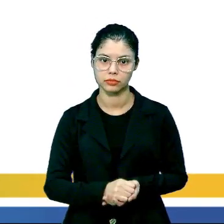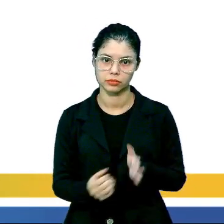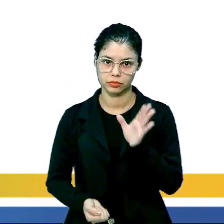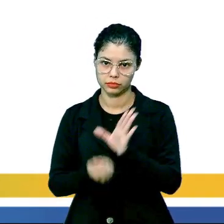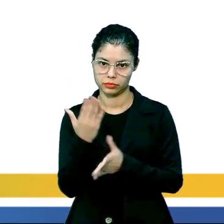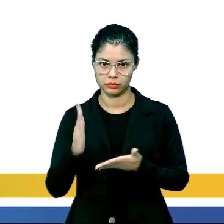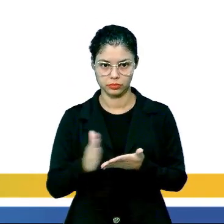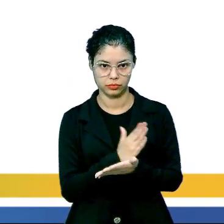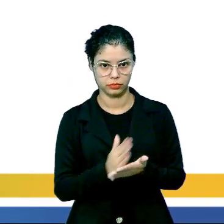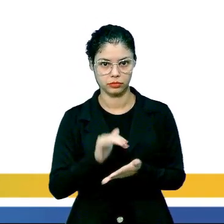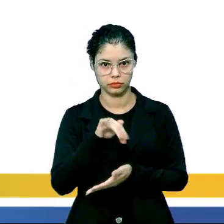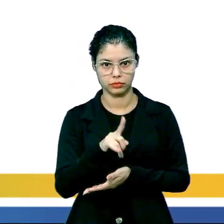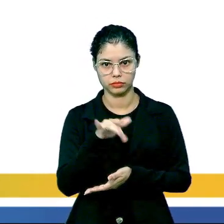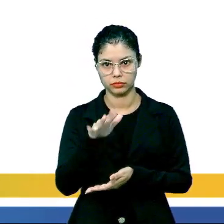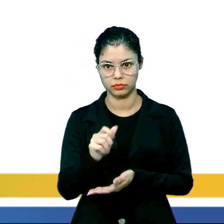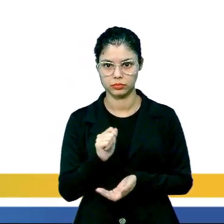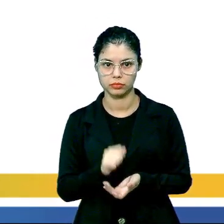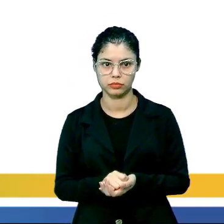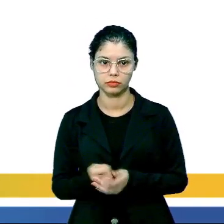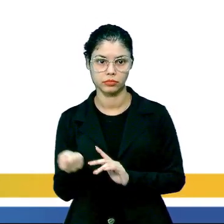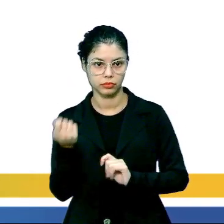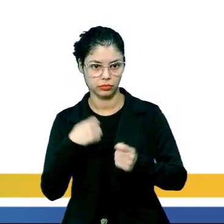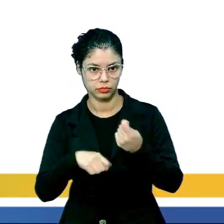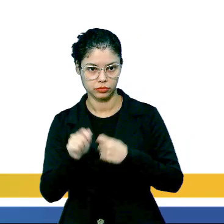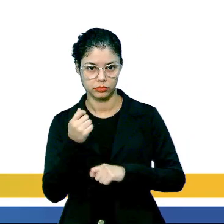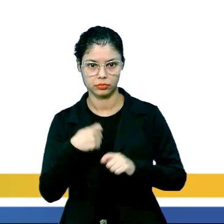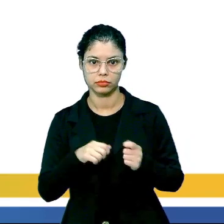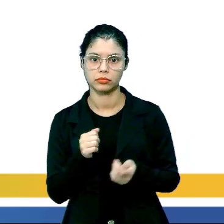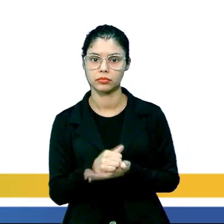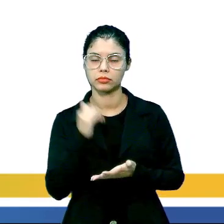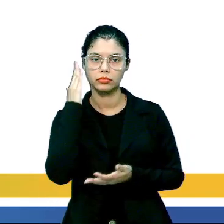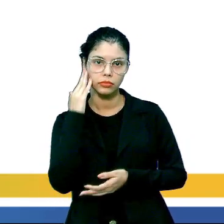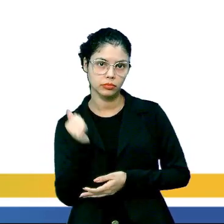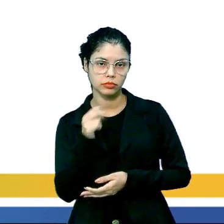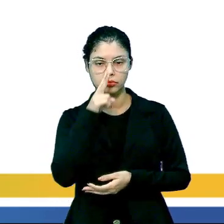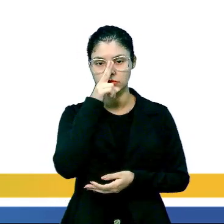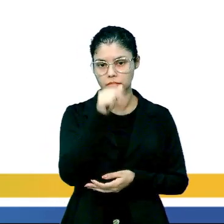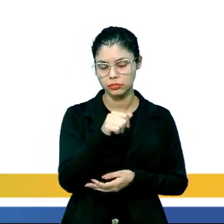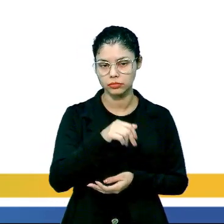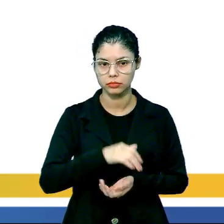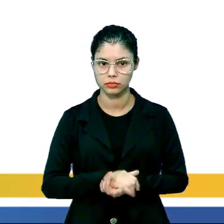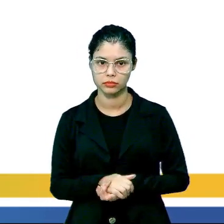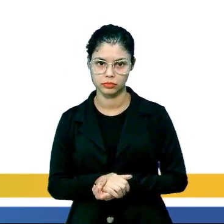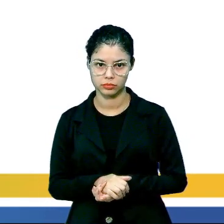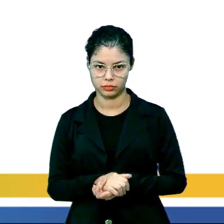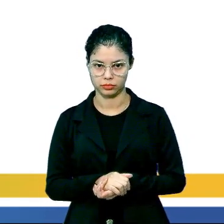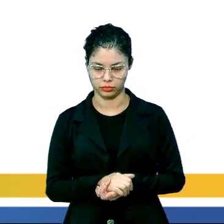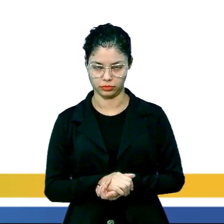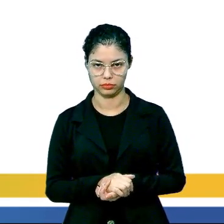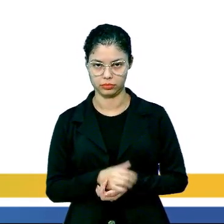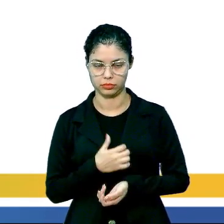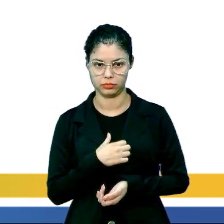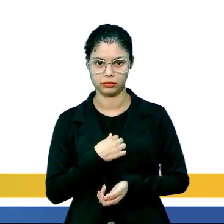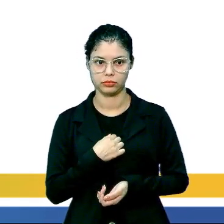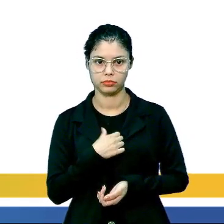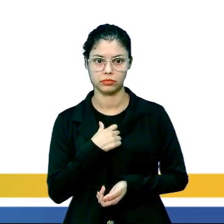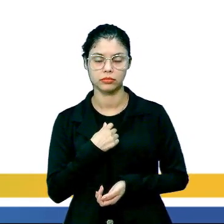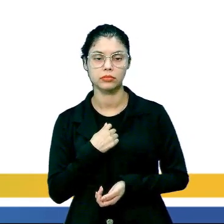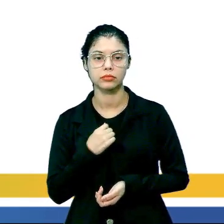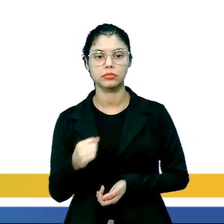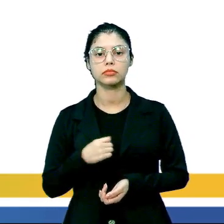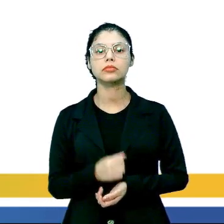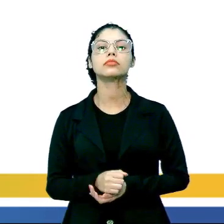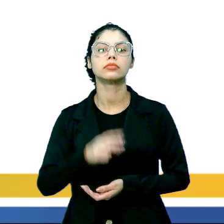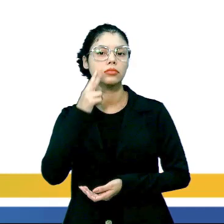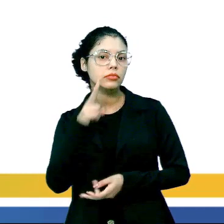criar algo útil economicamente, compensador. Ou seja, aquela ideia de que saber é poder. Você vê que o útil